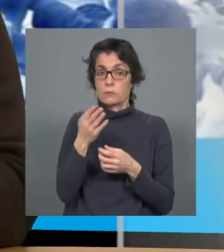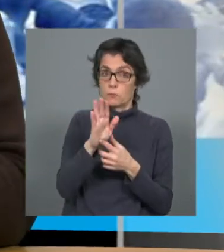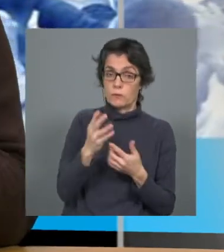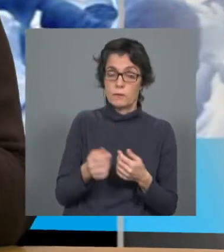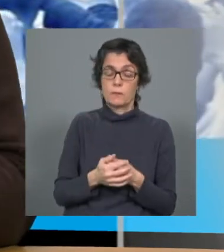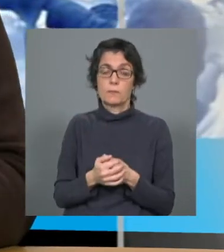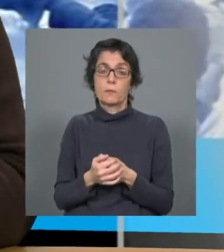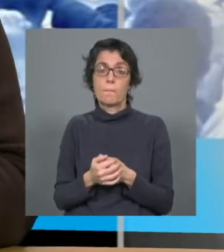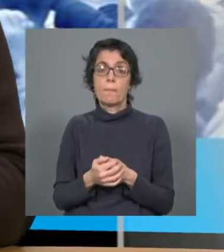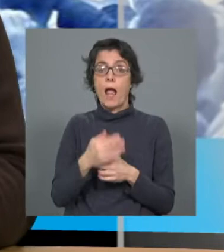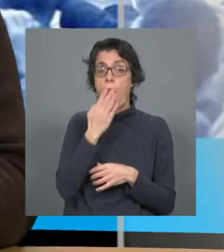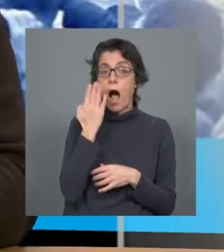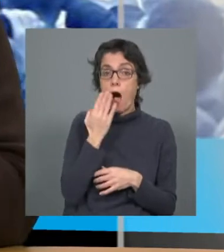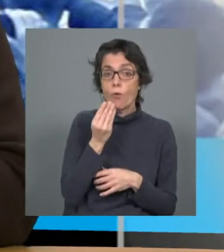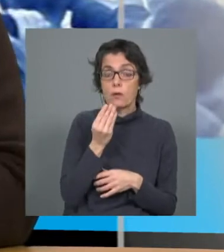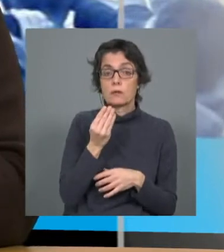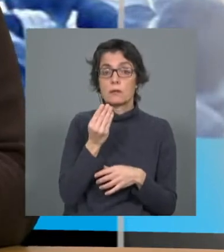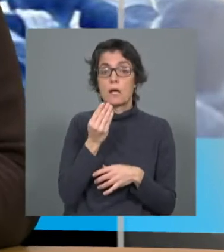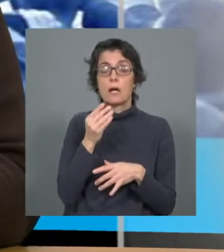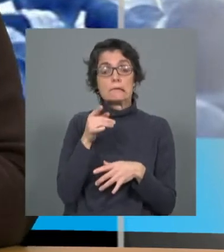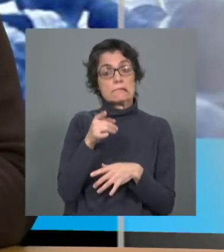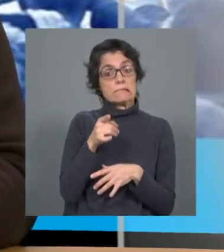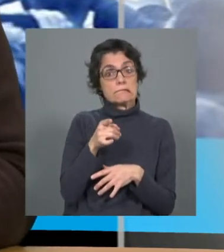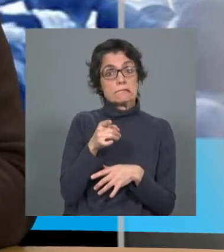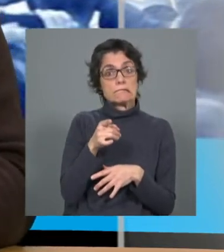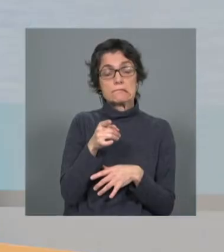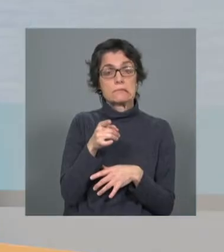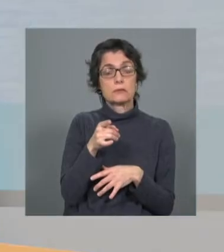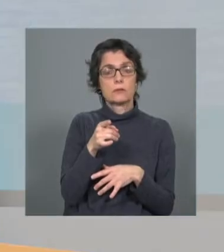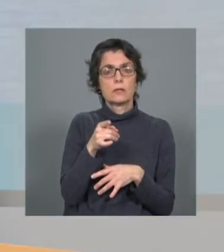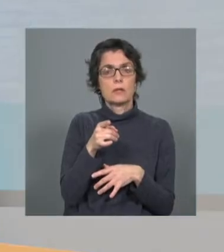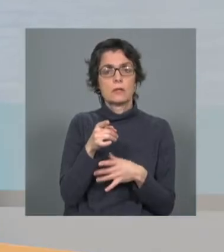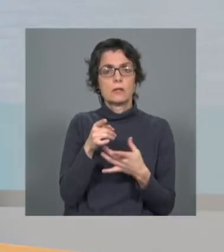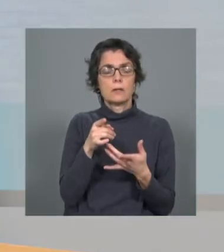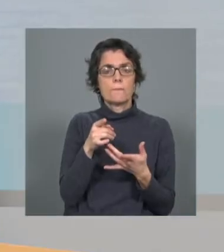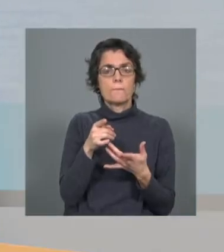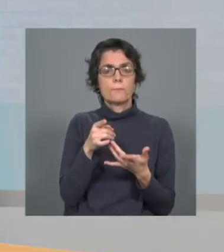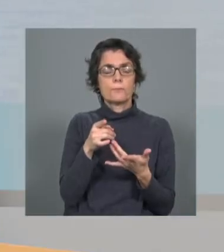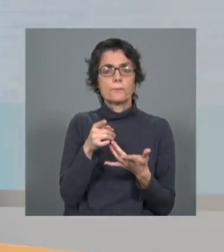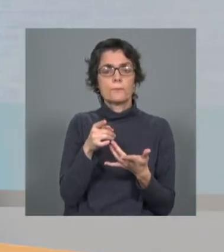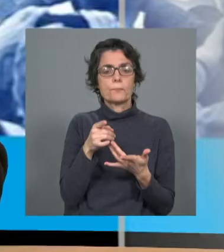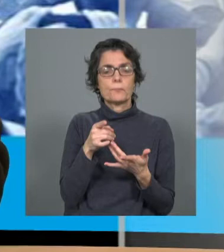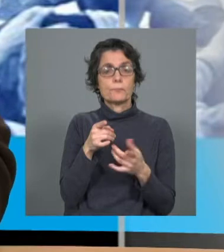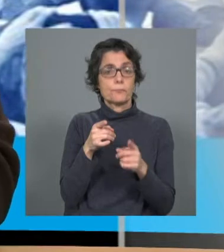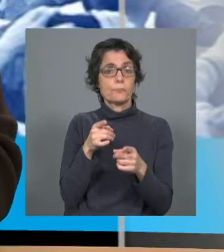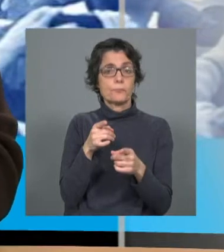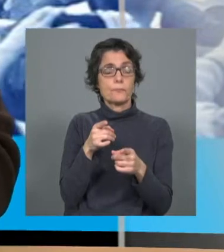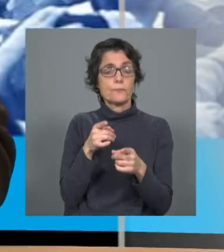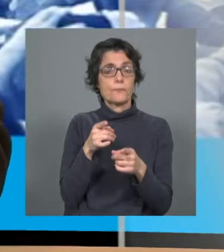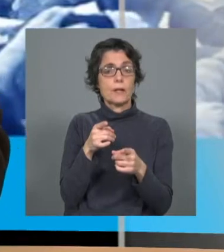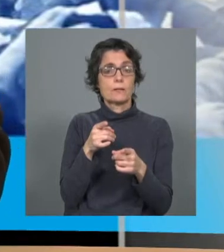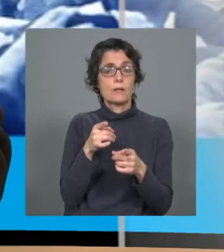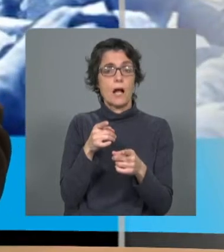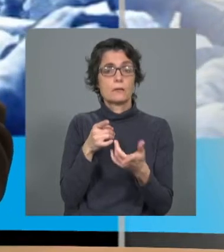melhor, as aulas por si não são motivo... E essa é a grande diferença. É a grande diferença, exatamente. As aulas por si não são motivo